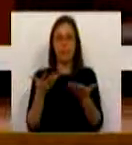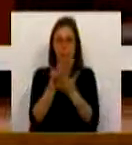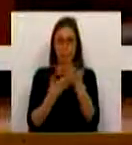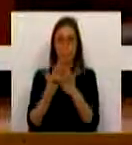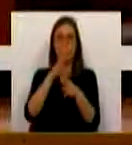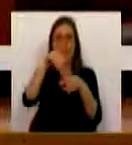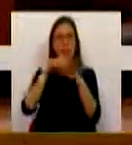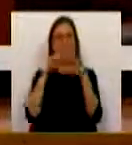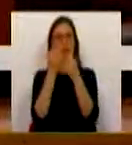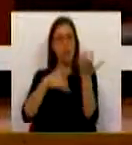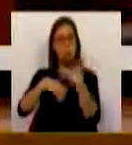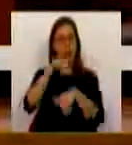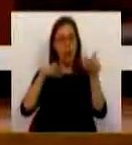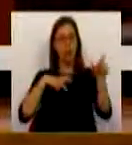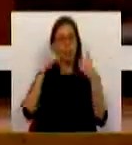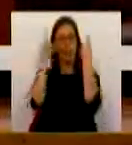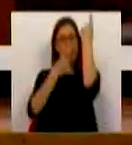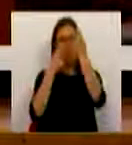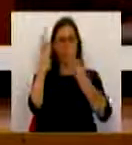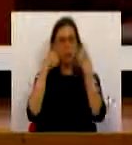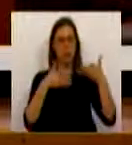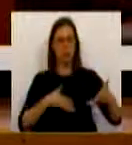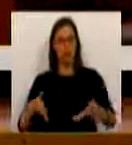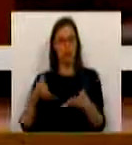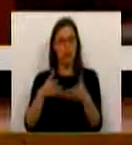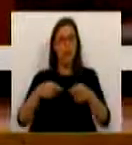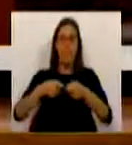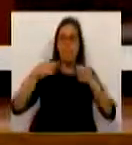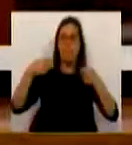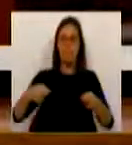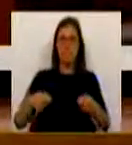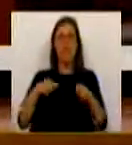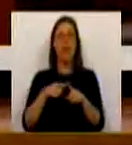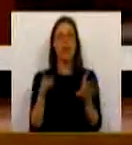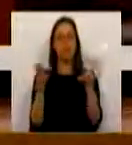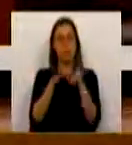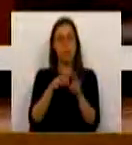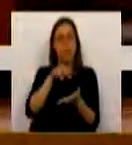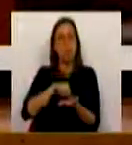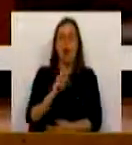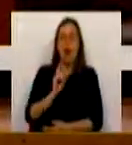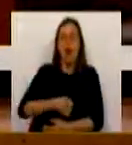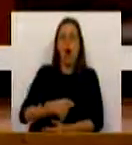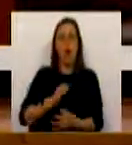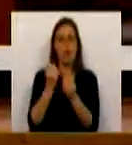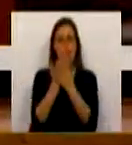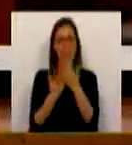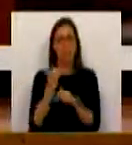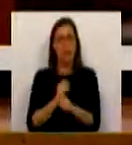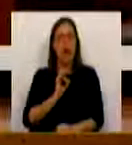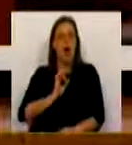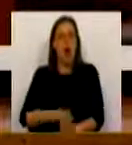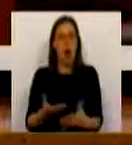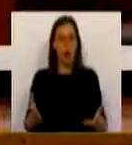na sociedade portuguesa uma reflexão estratégica alargada sobre o posicionamento do nosso mercado de